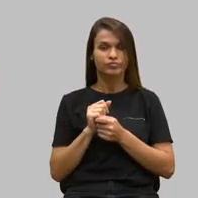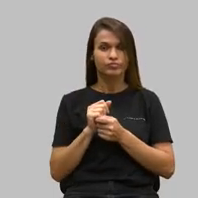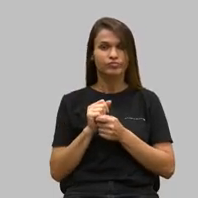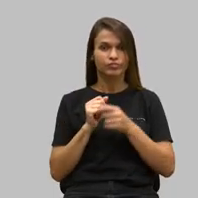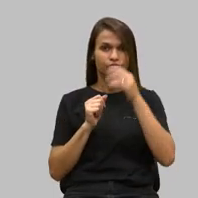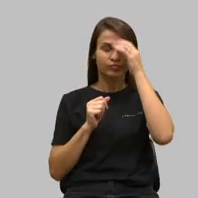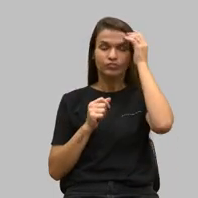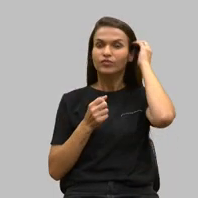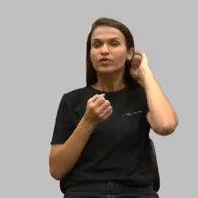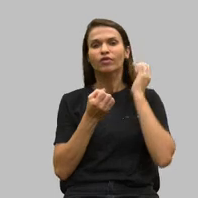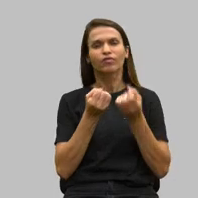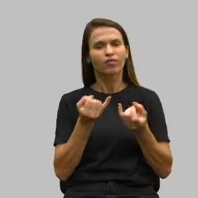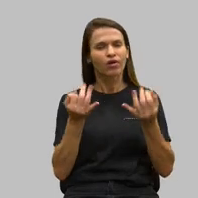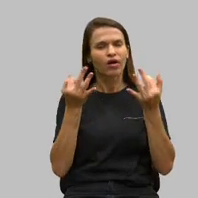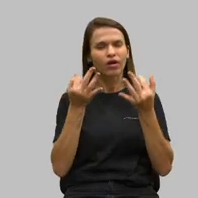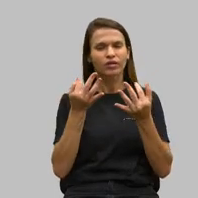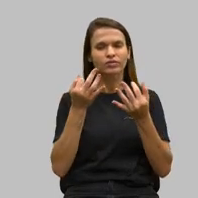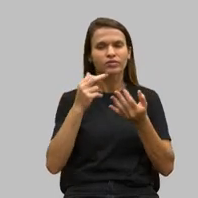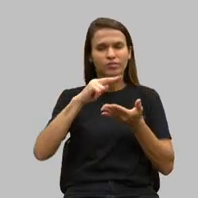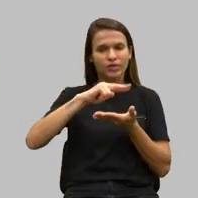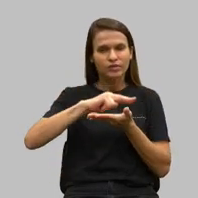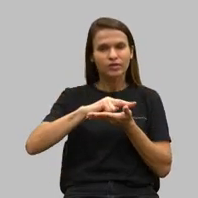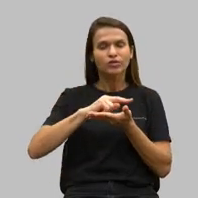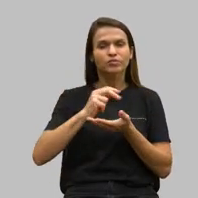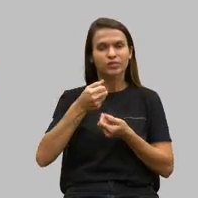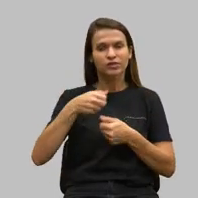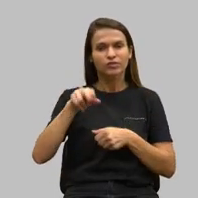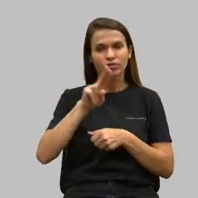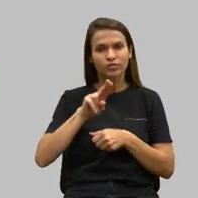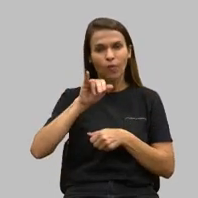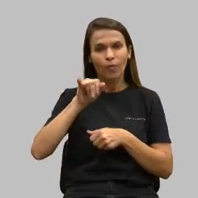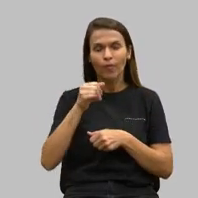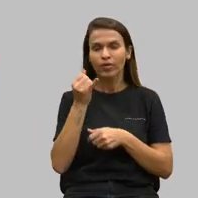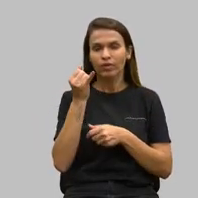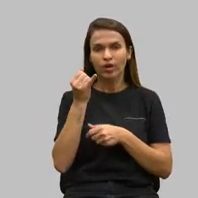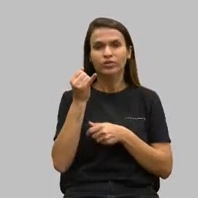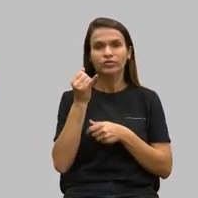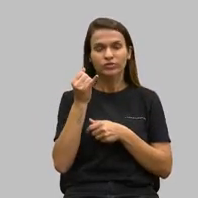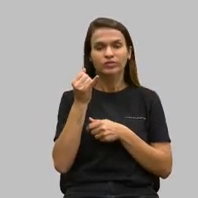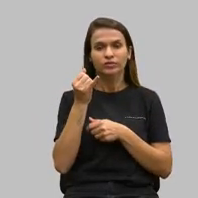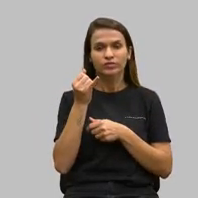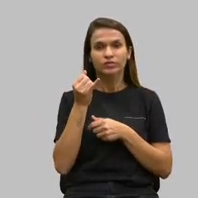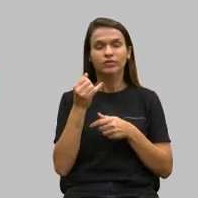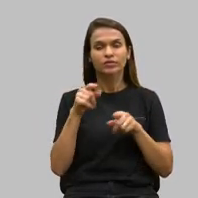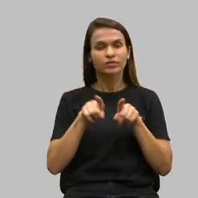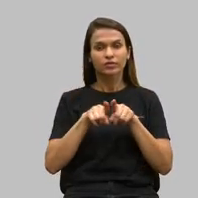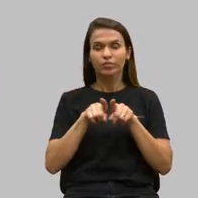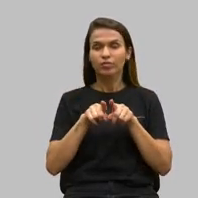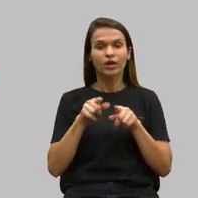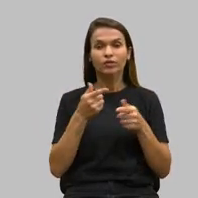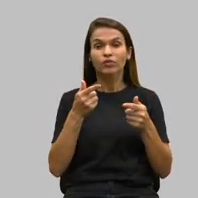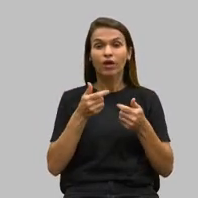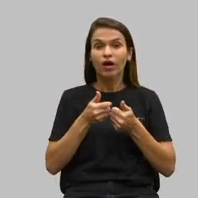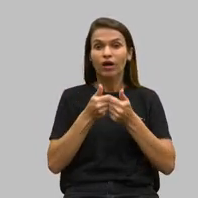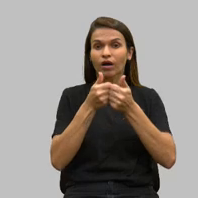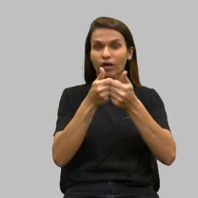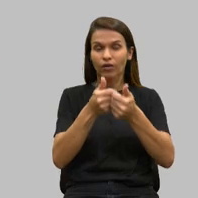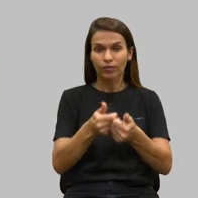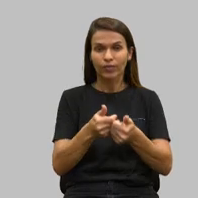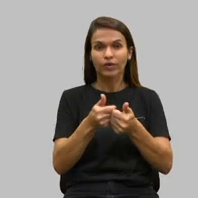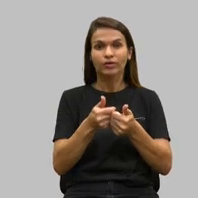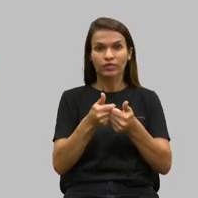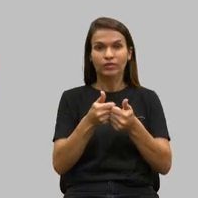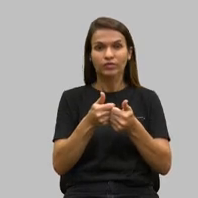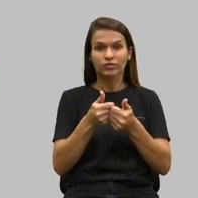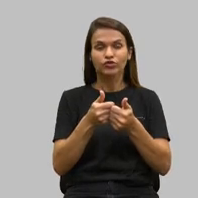Muito paciente vai para hemodiálise porque não tem oportunidade da diálise peritonial e também não tem acompanhamento de doença